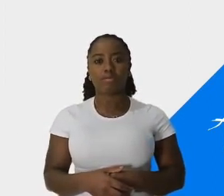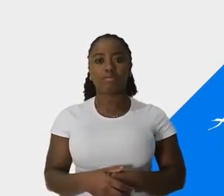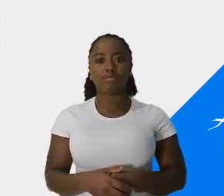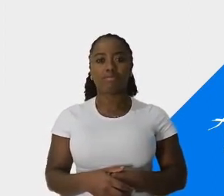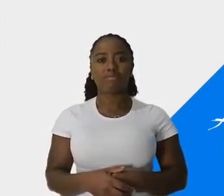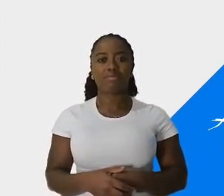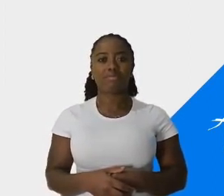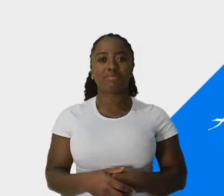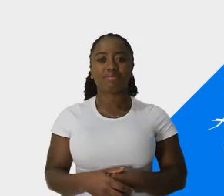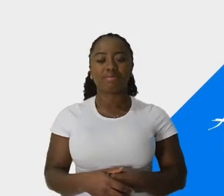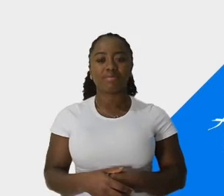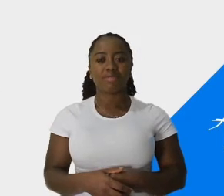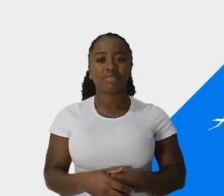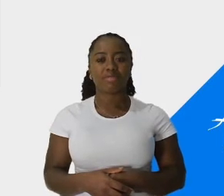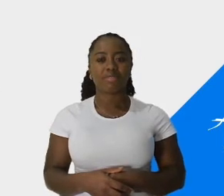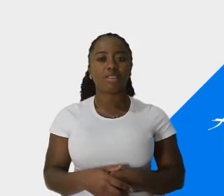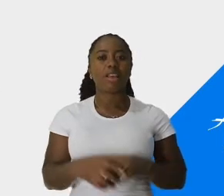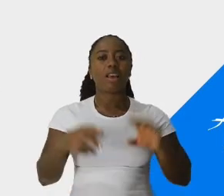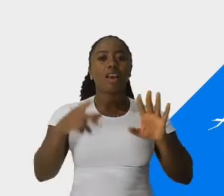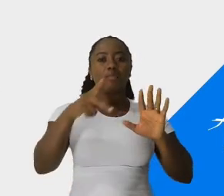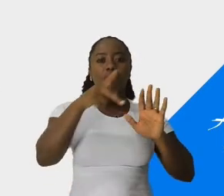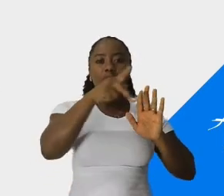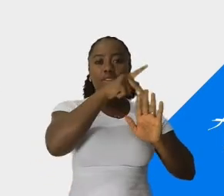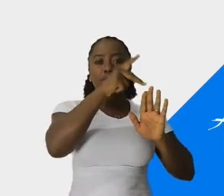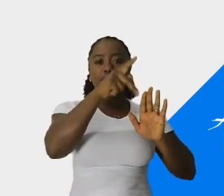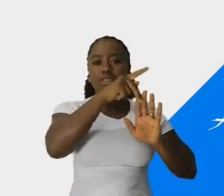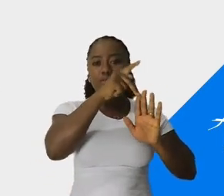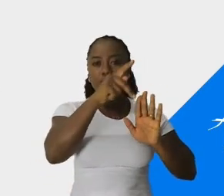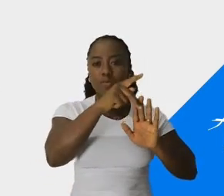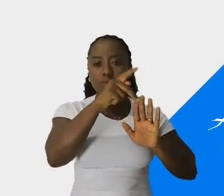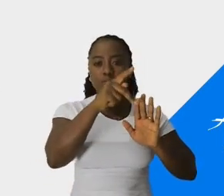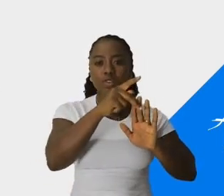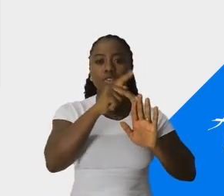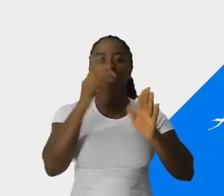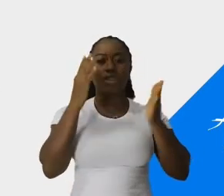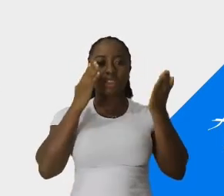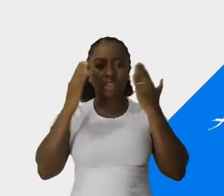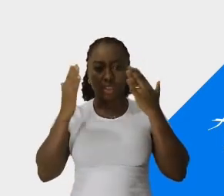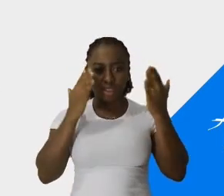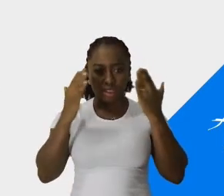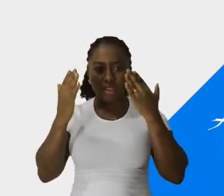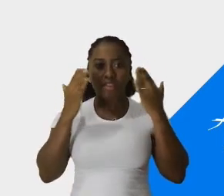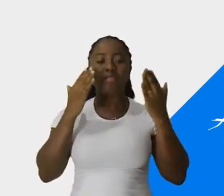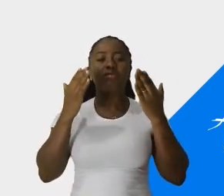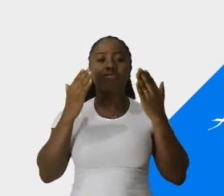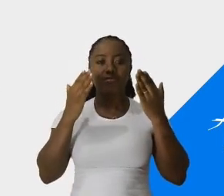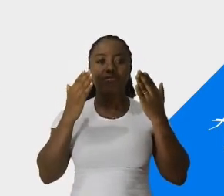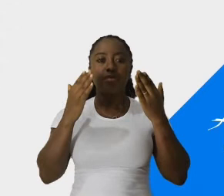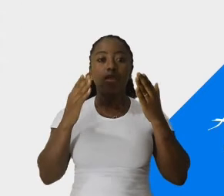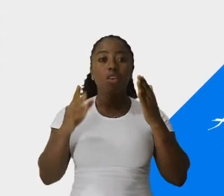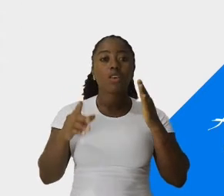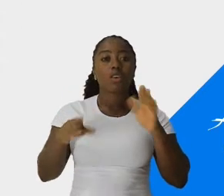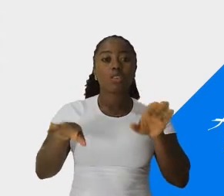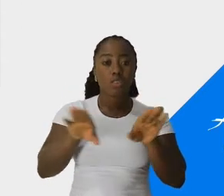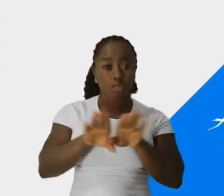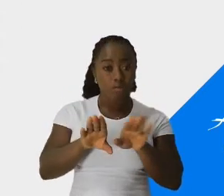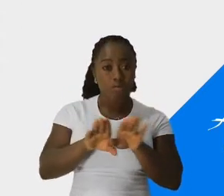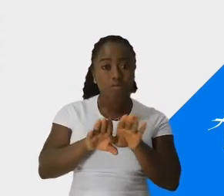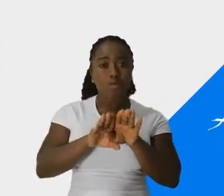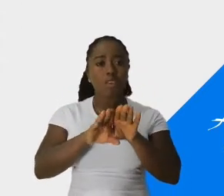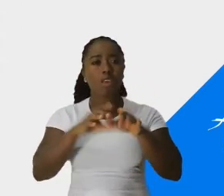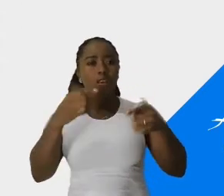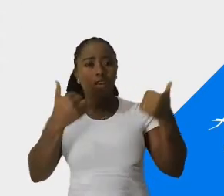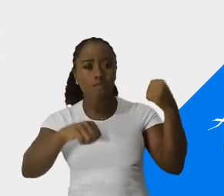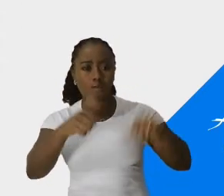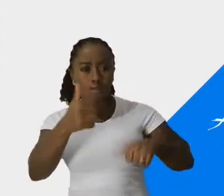então é obrigatório ter avaliação neuropsicológica, né, que é de um psicólogo, avaliação neurológica, neurocirúrgica, há